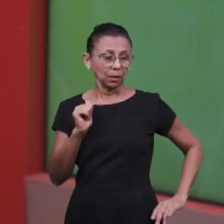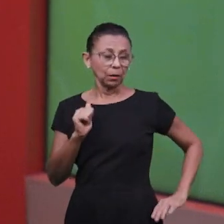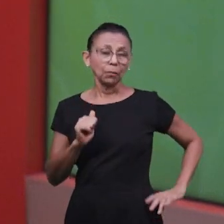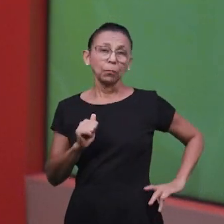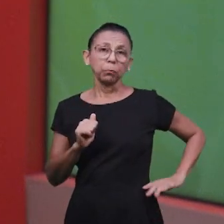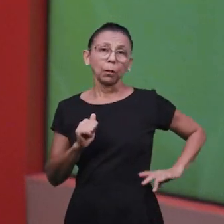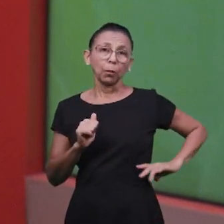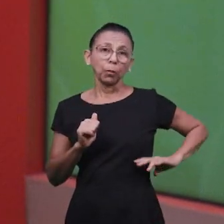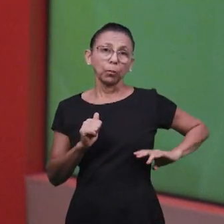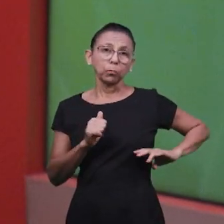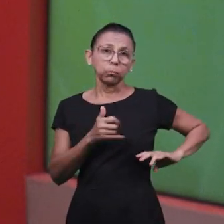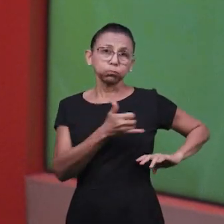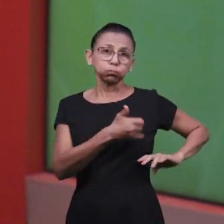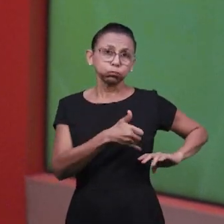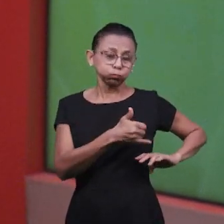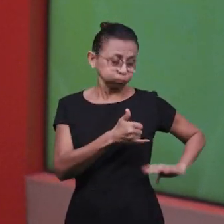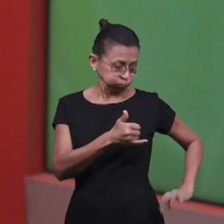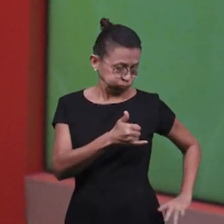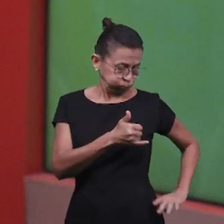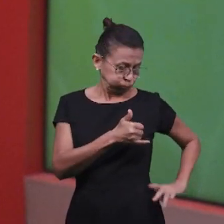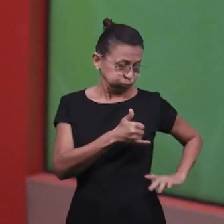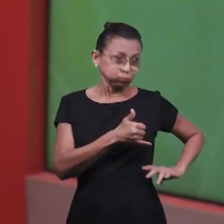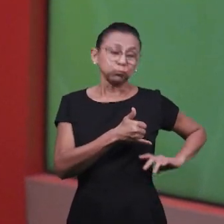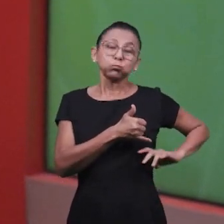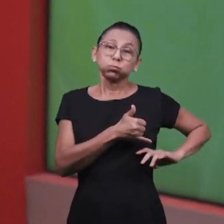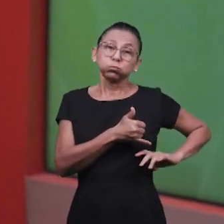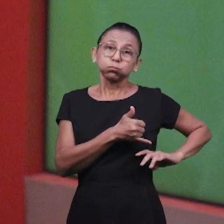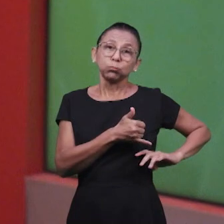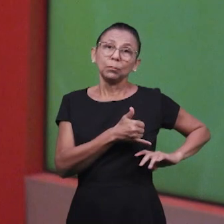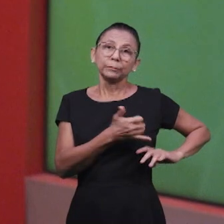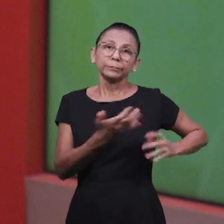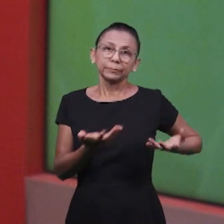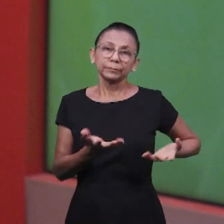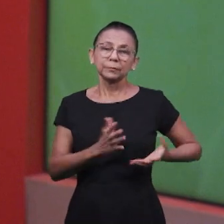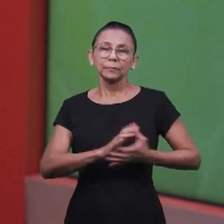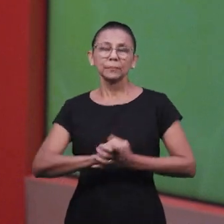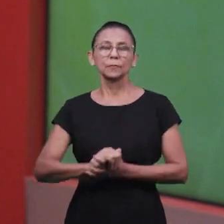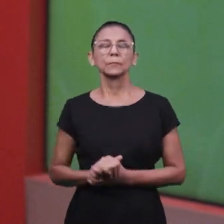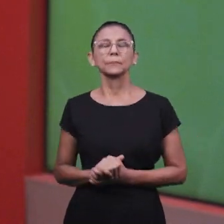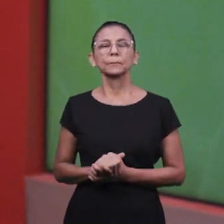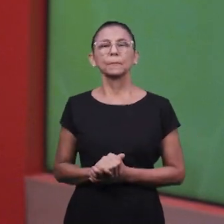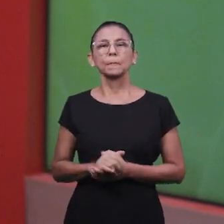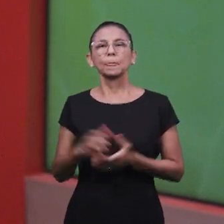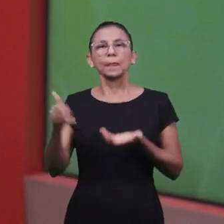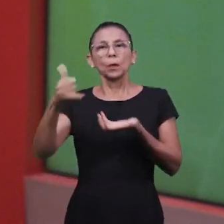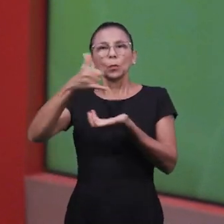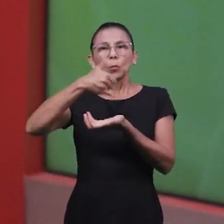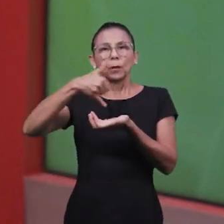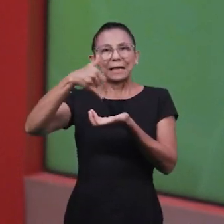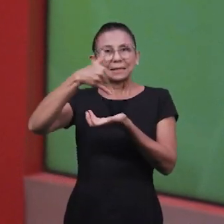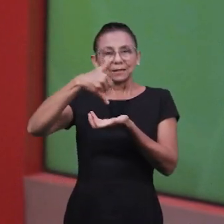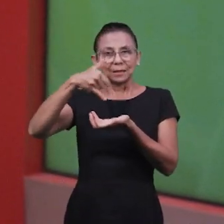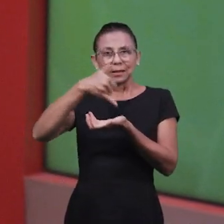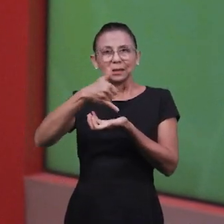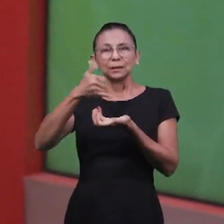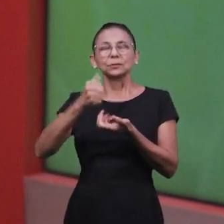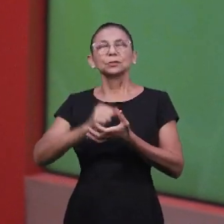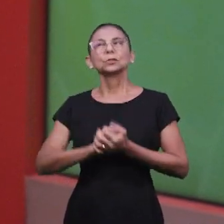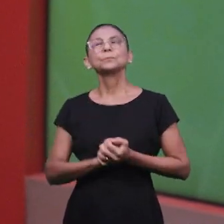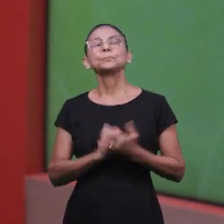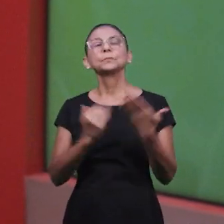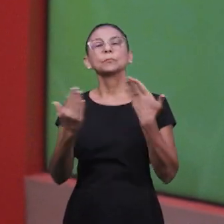E o azeite é tipo profético do Espírito Santo, que foi derramado no dia